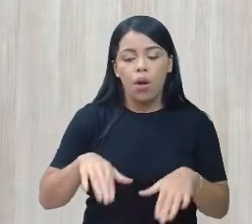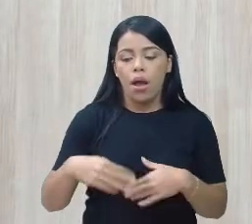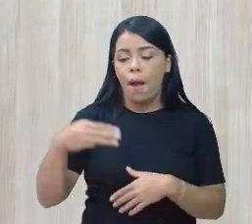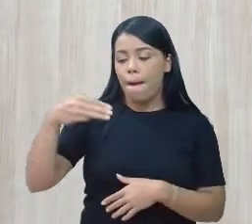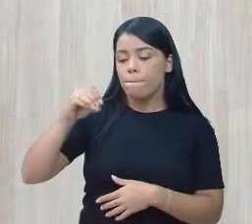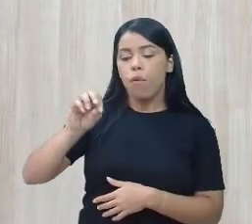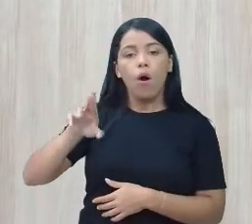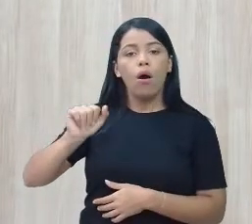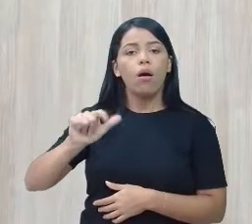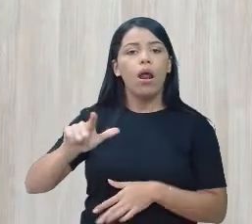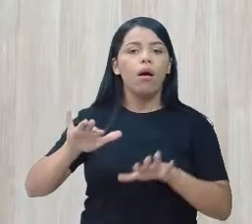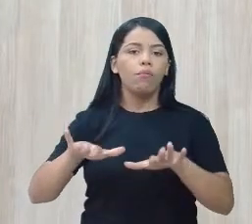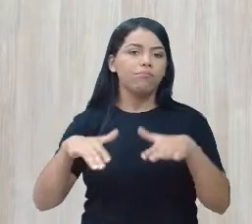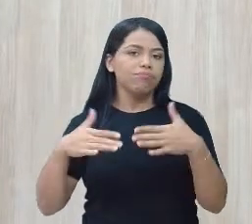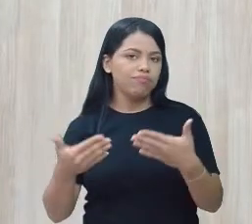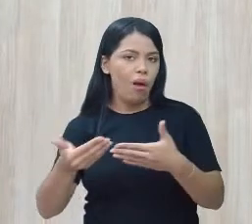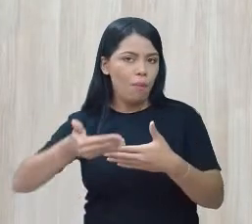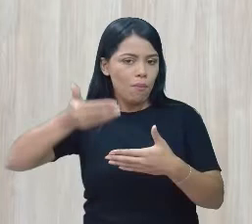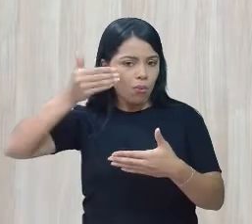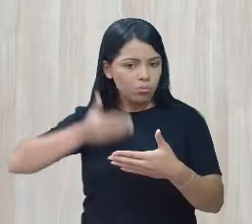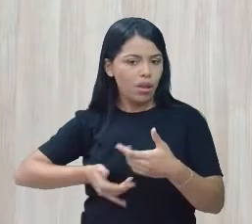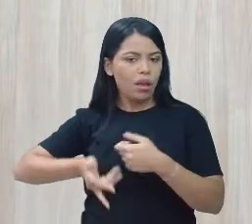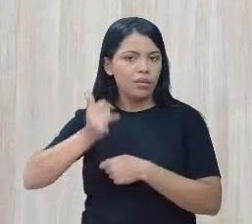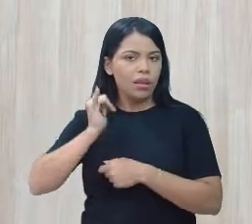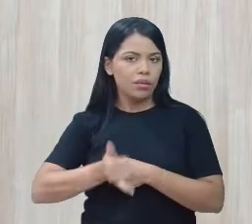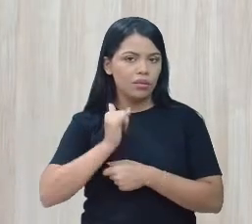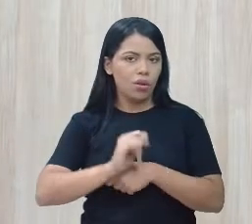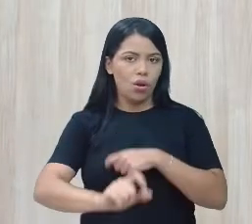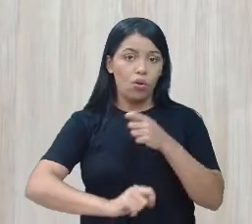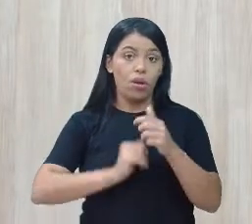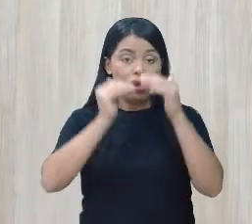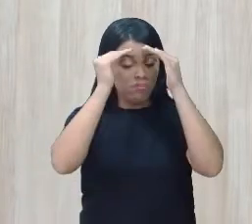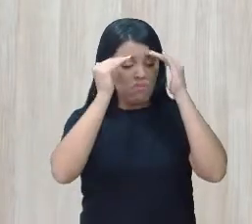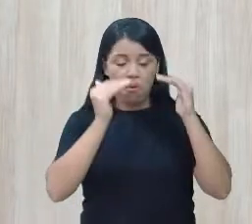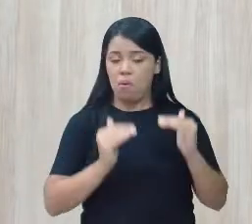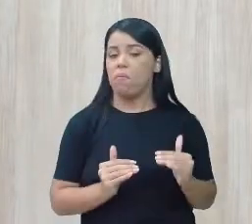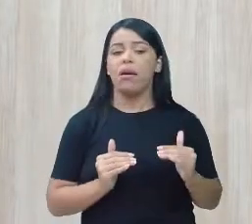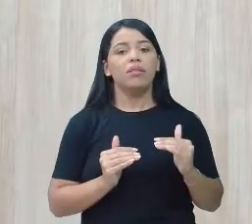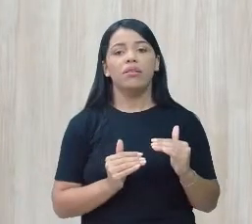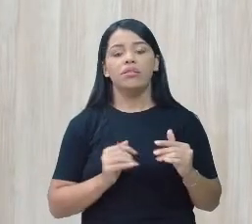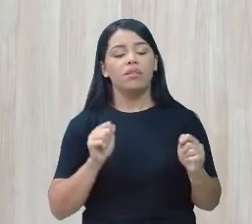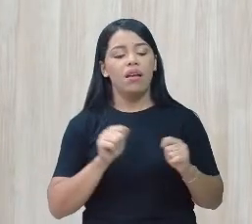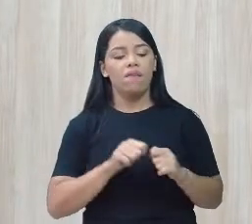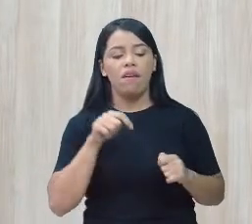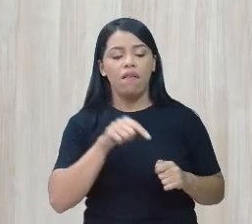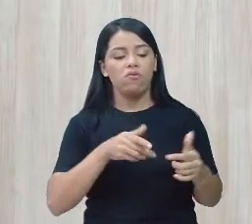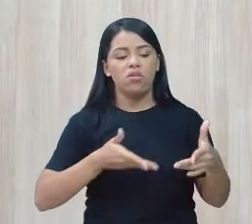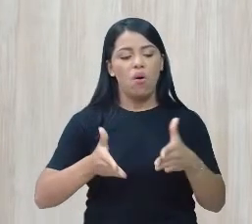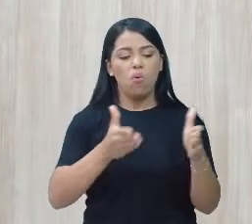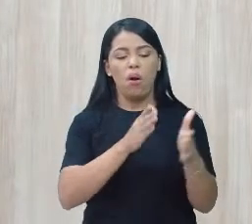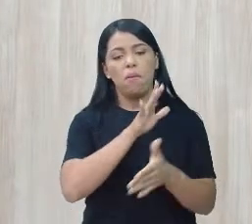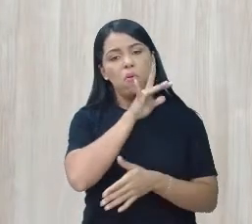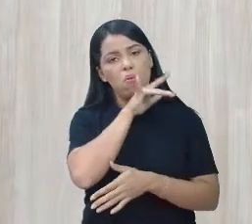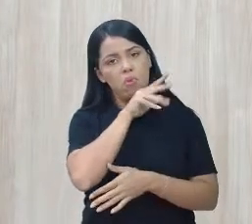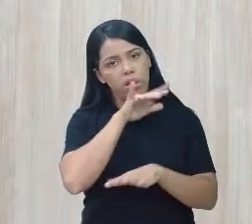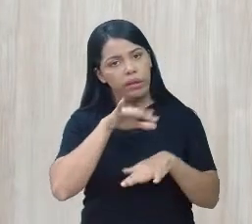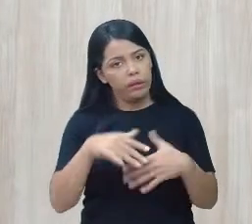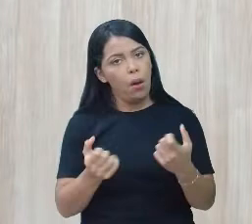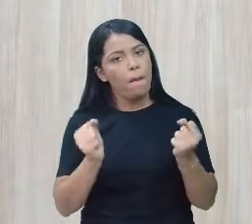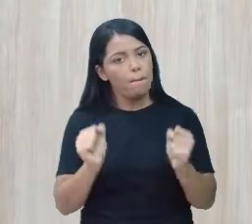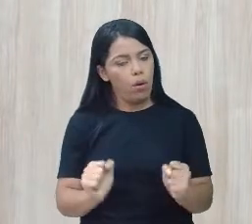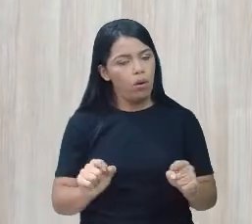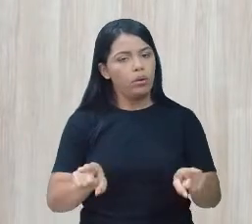trás da história da Chapeuzinho? É que a desobediência te leva a um caminho não muito proveitoso, né? Inclusive